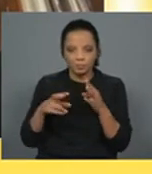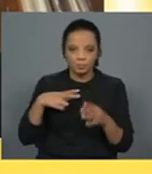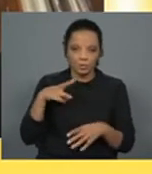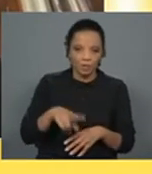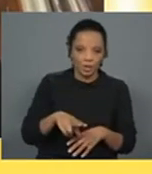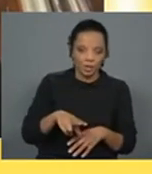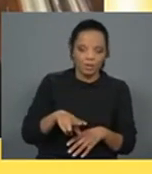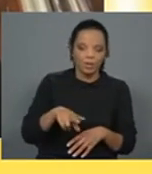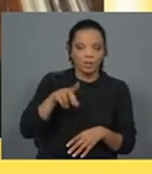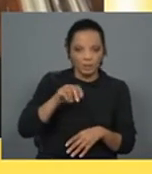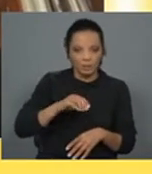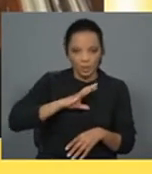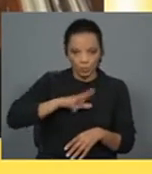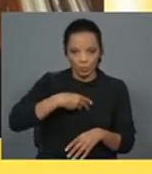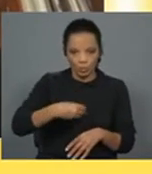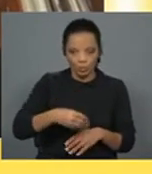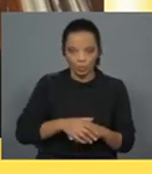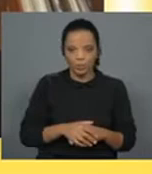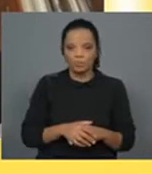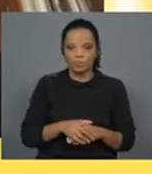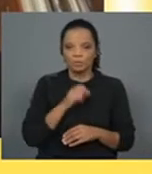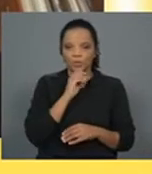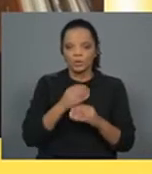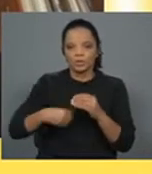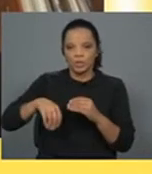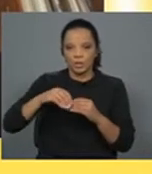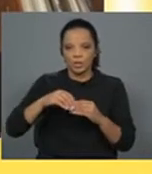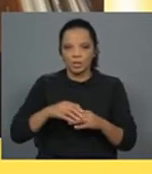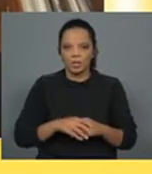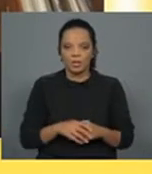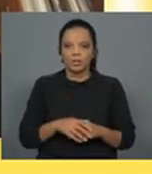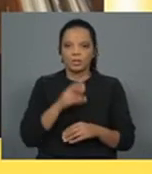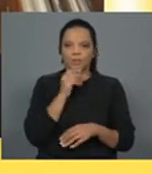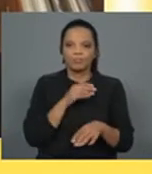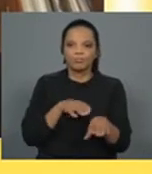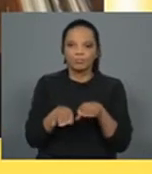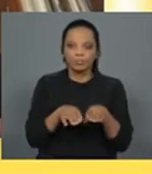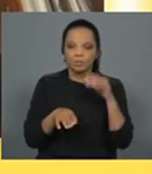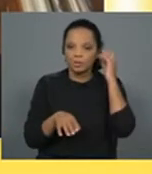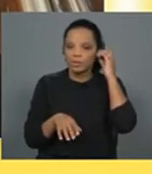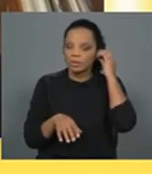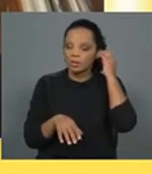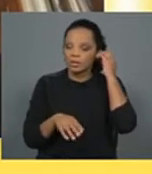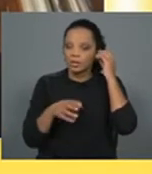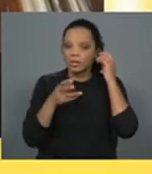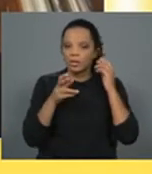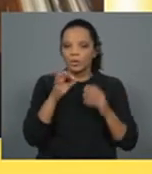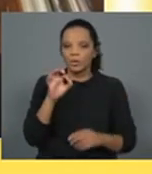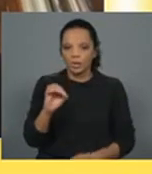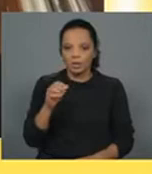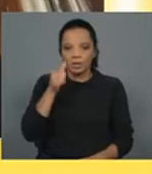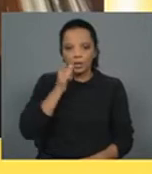mundo. Eu posso até acrescentar que no sismo de 80 nos Açores não foi o